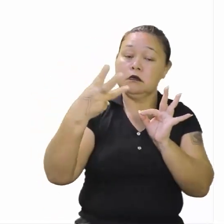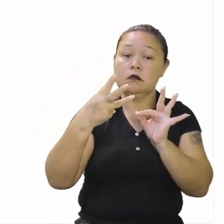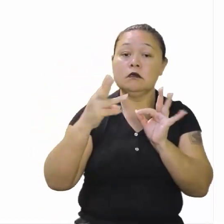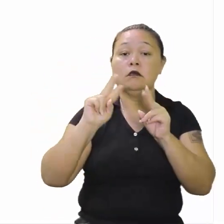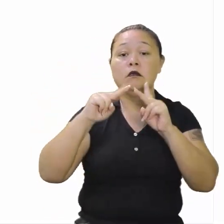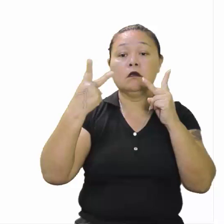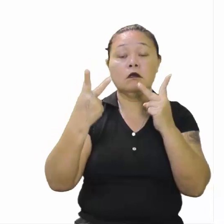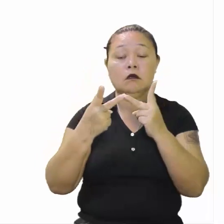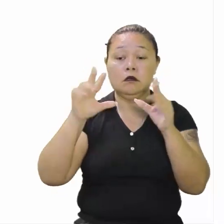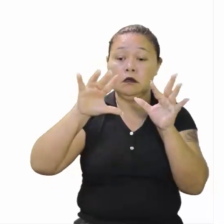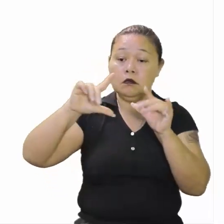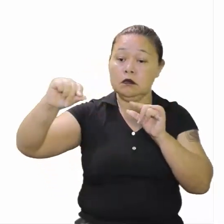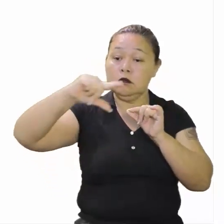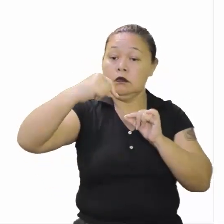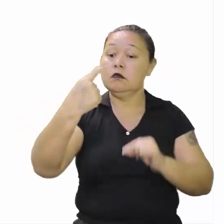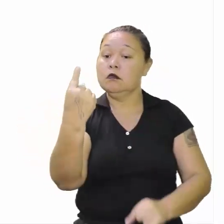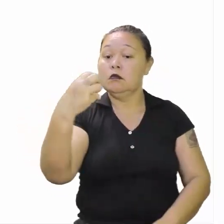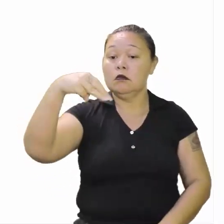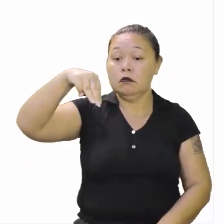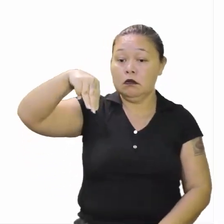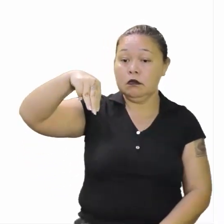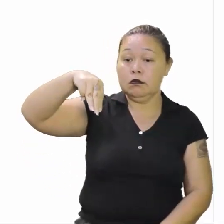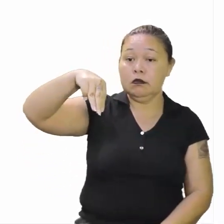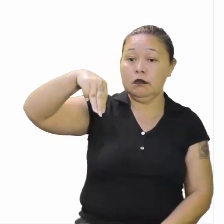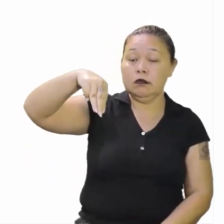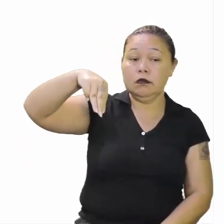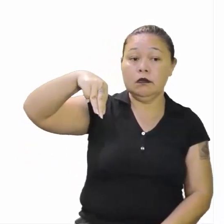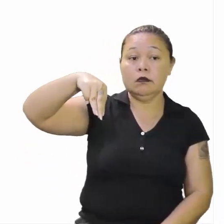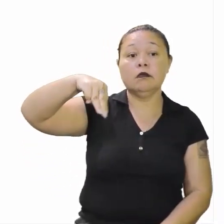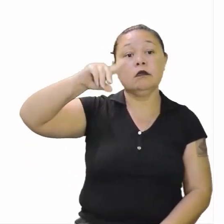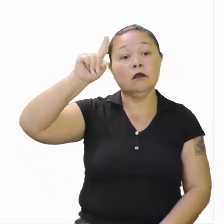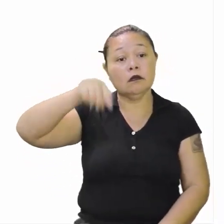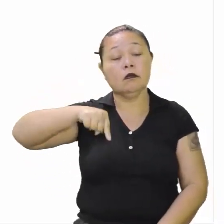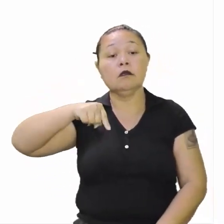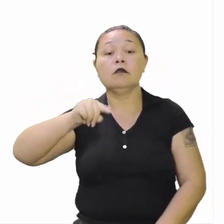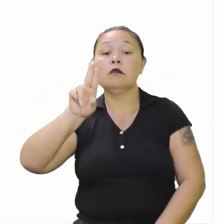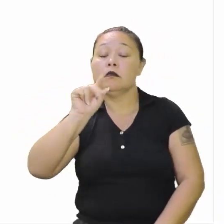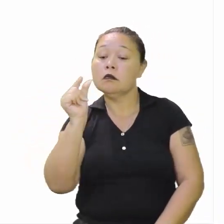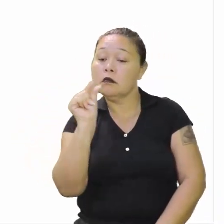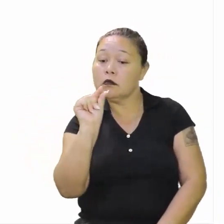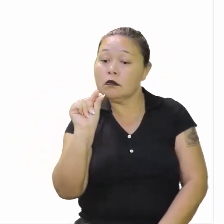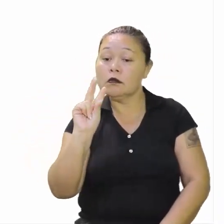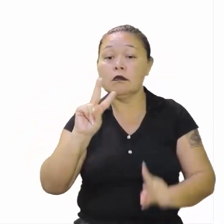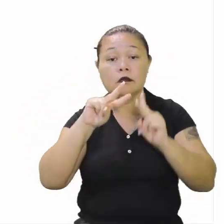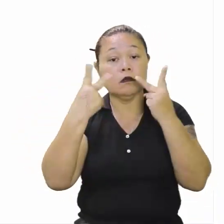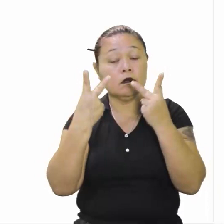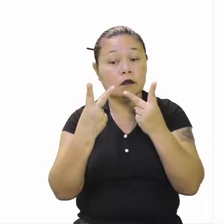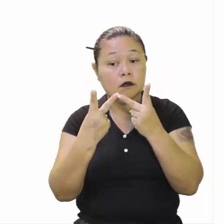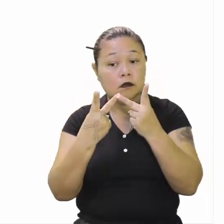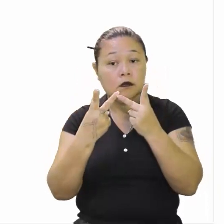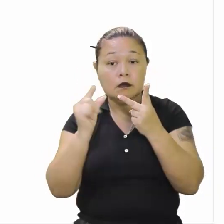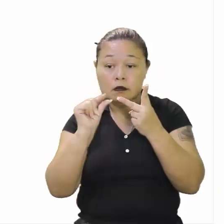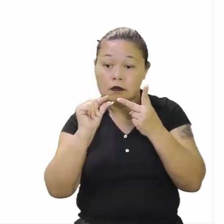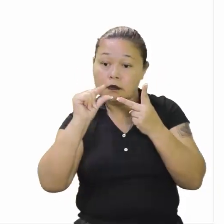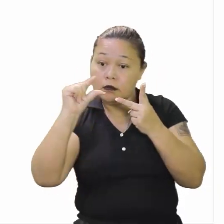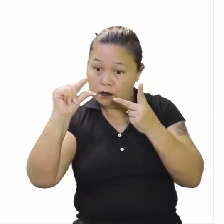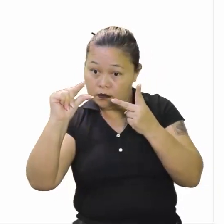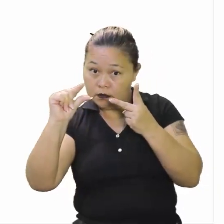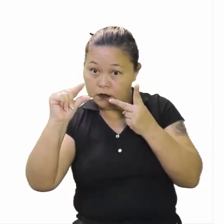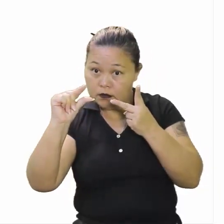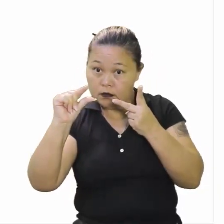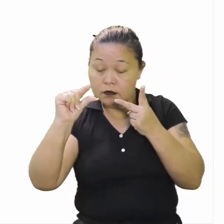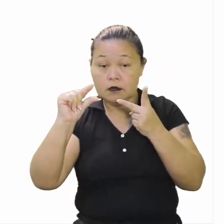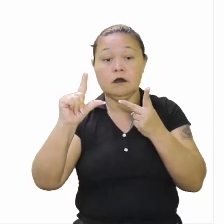um cubo de aresta de 1 metro. Trata-se, portanto, de uma unidade de volume maior que